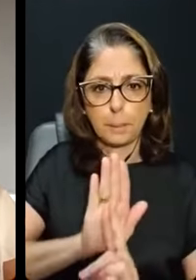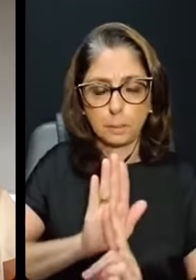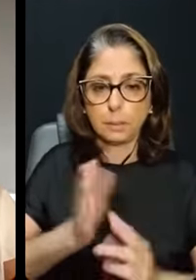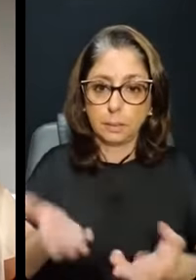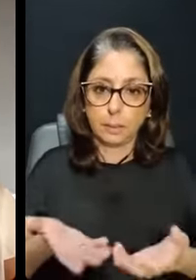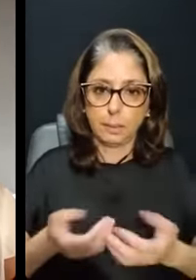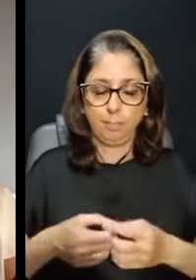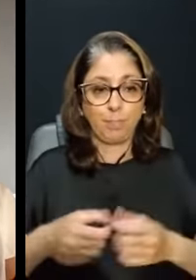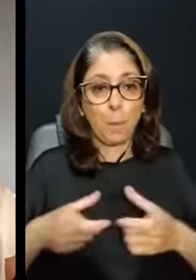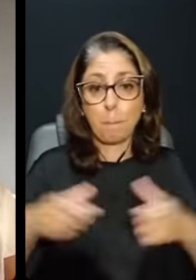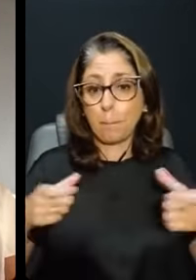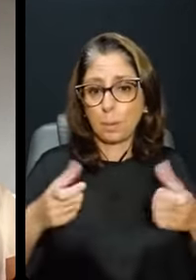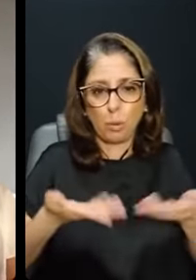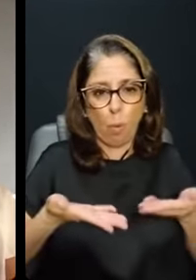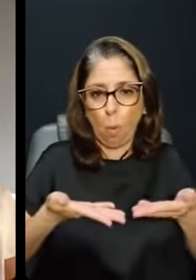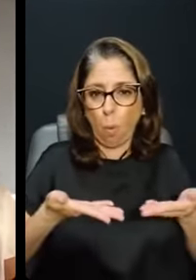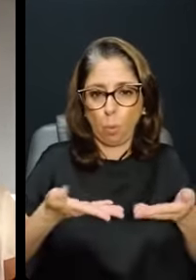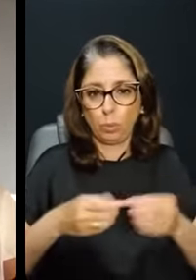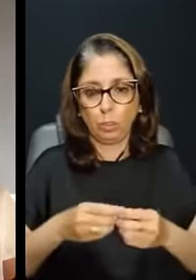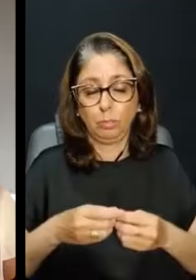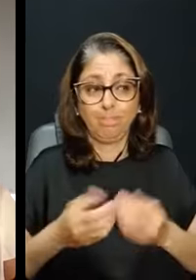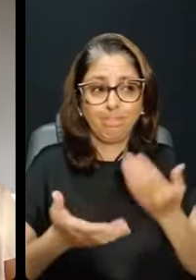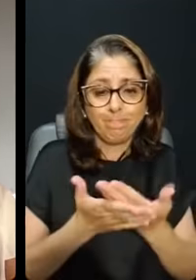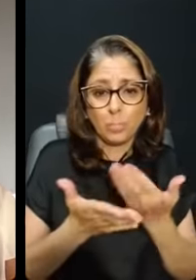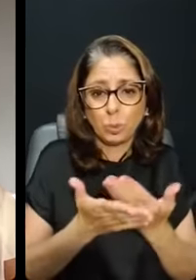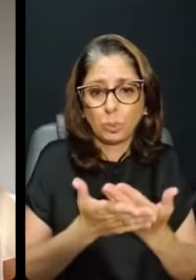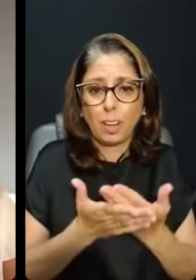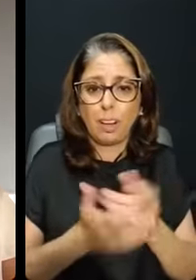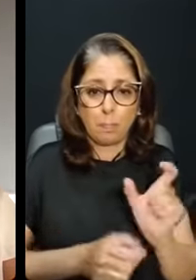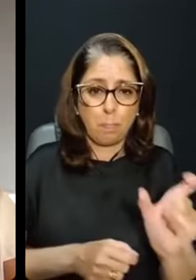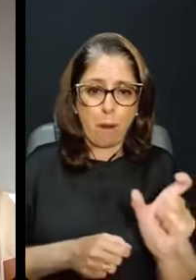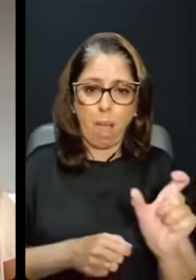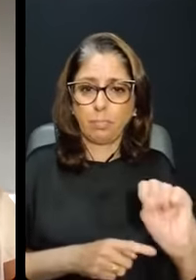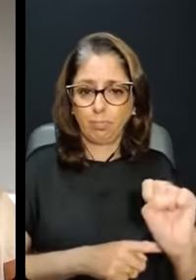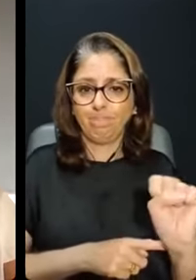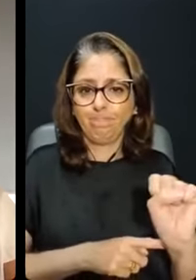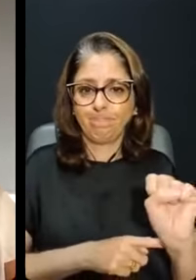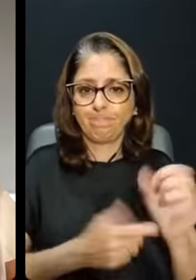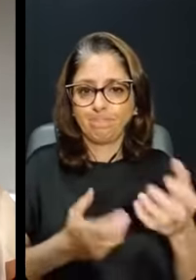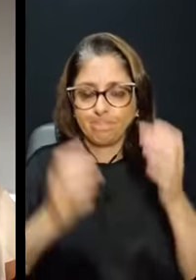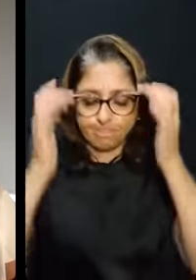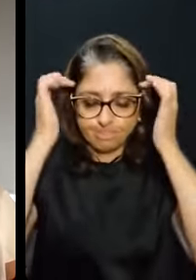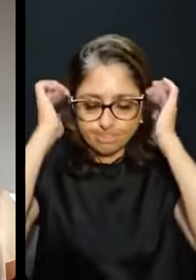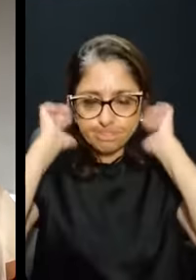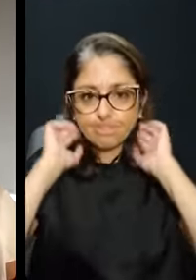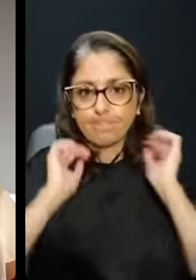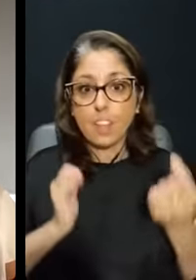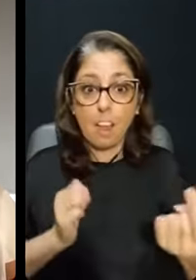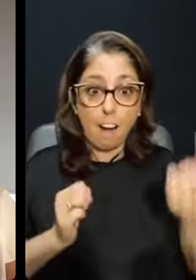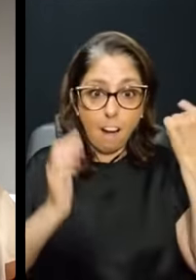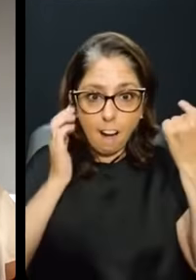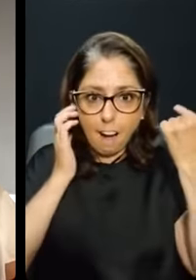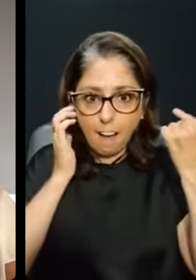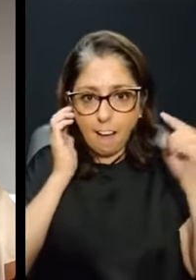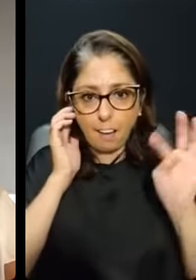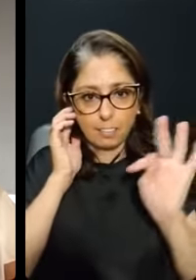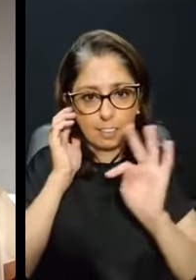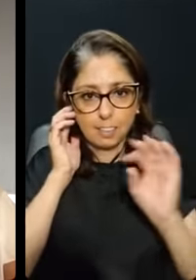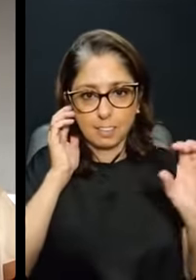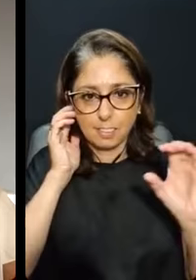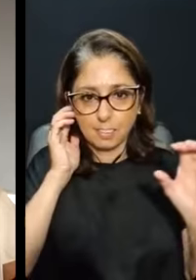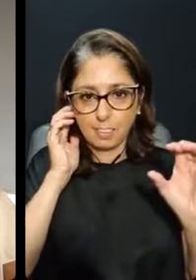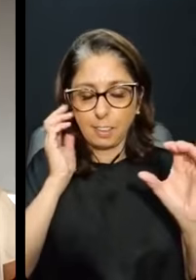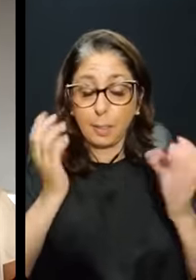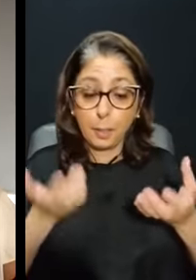abordado, mas eu lembro que eu estudei lá 15 anos atrás, quando eu fiz meu TCC, e eu estudei essa associação